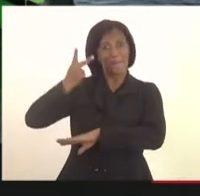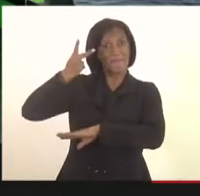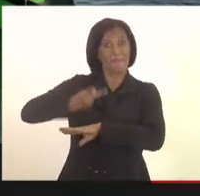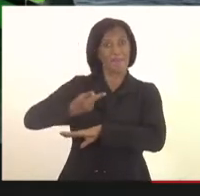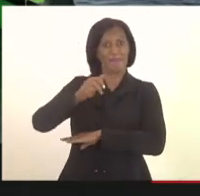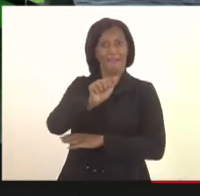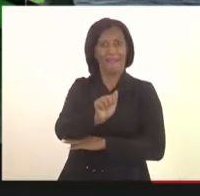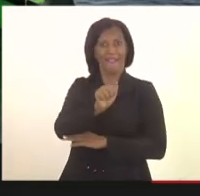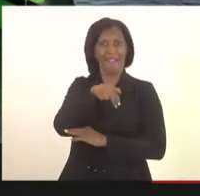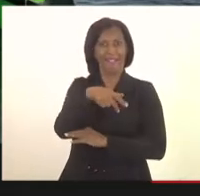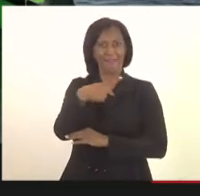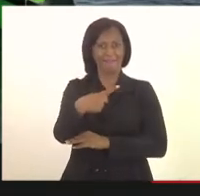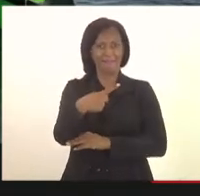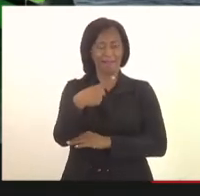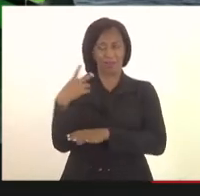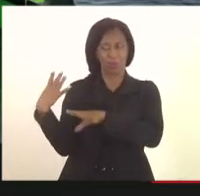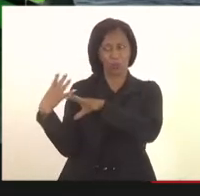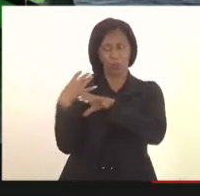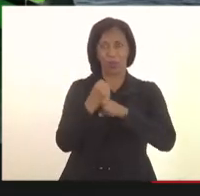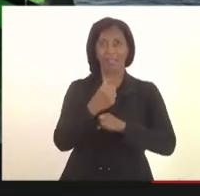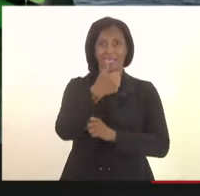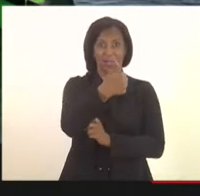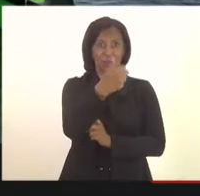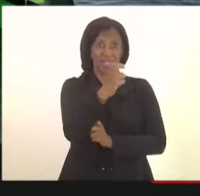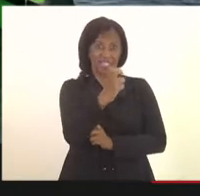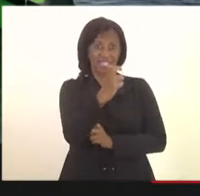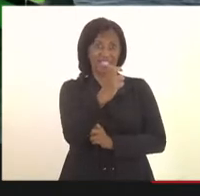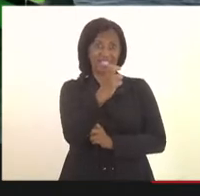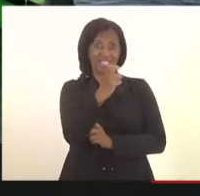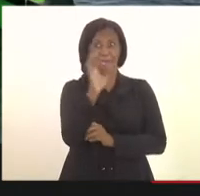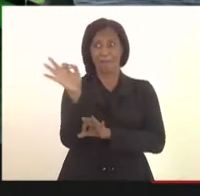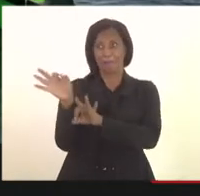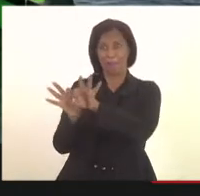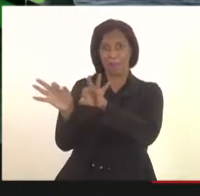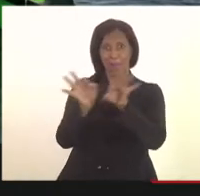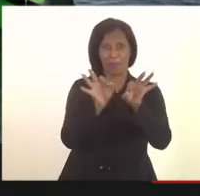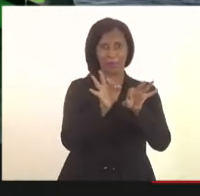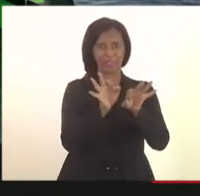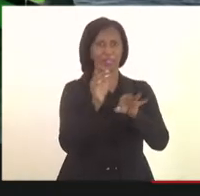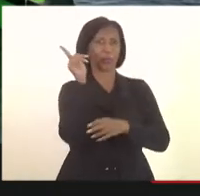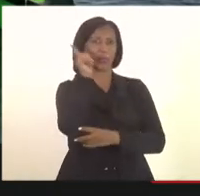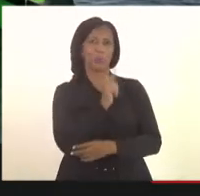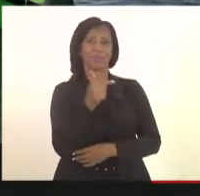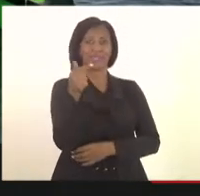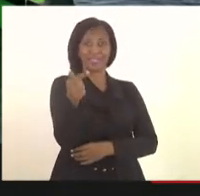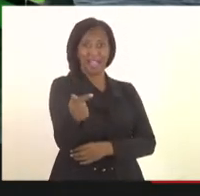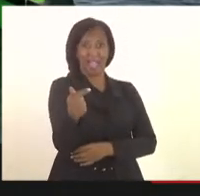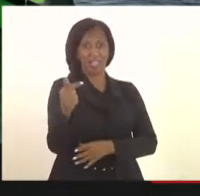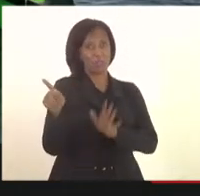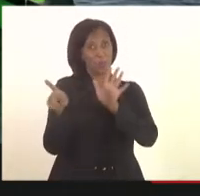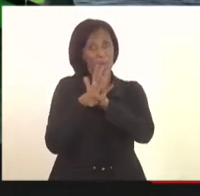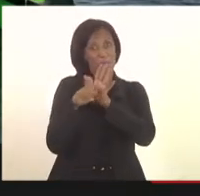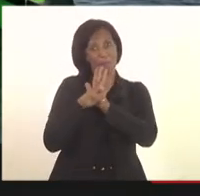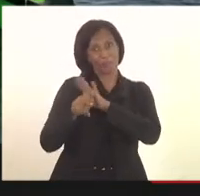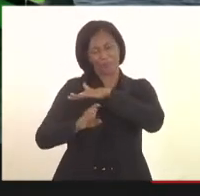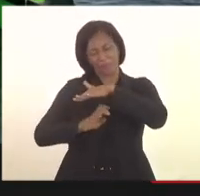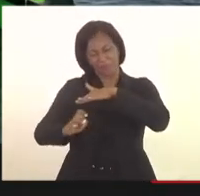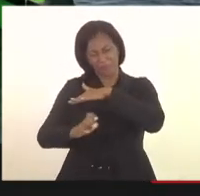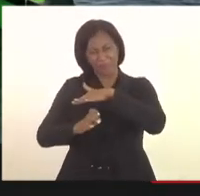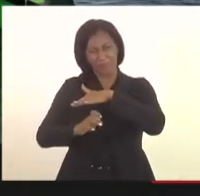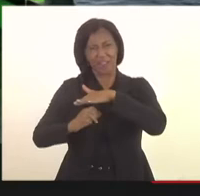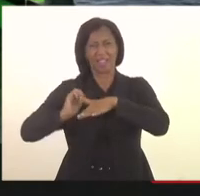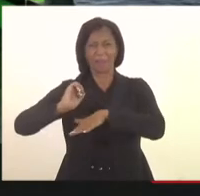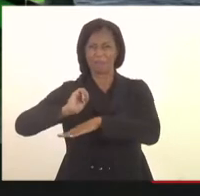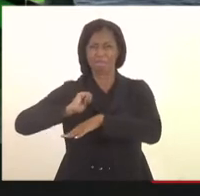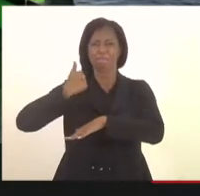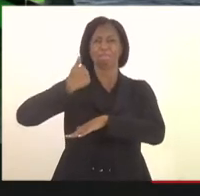ano. Ao total, são 15 projetos, então o Repsol Sinopec tem 7 projetos, o que nos dá um sinal bastante